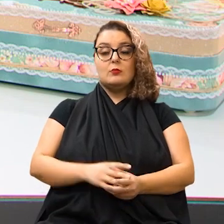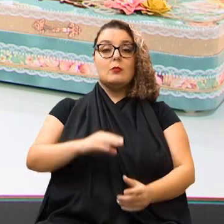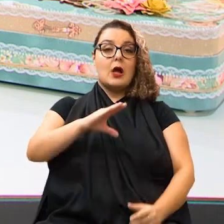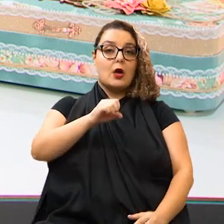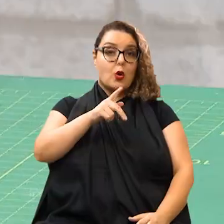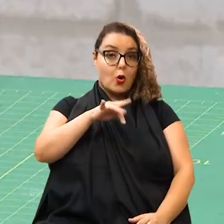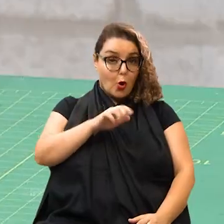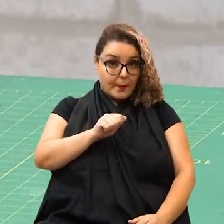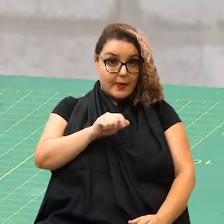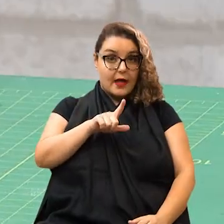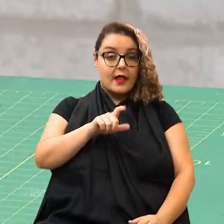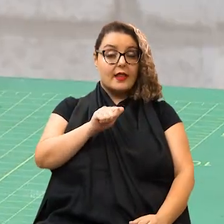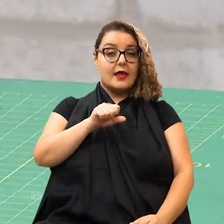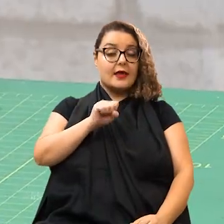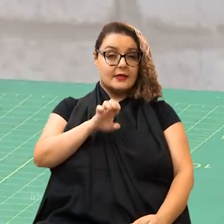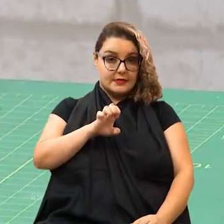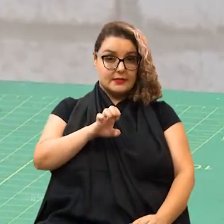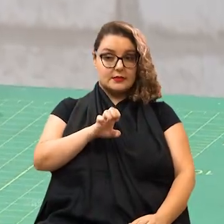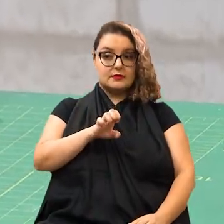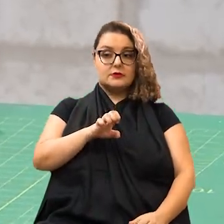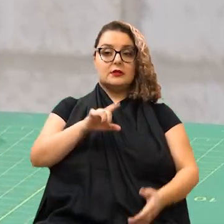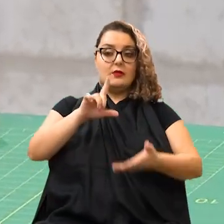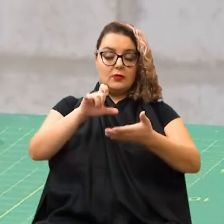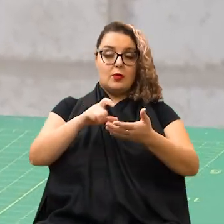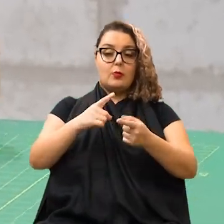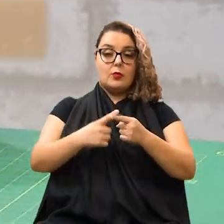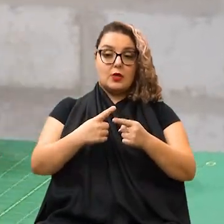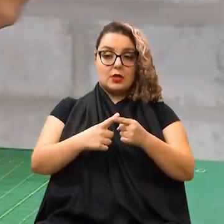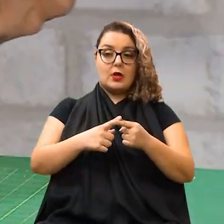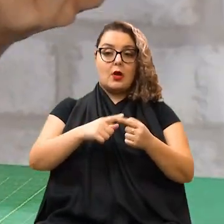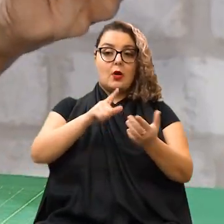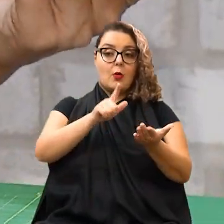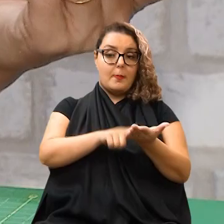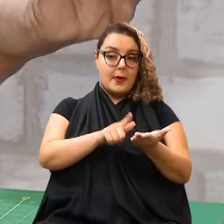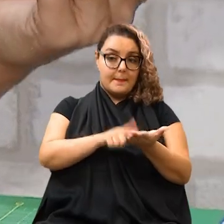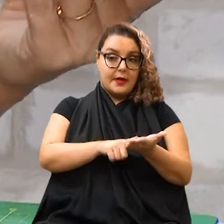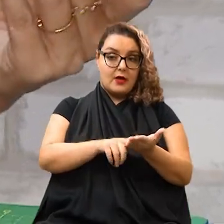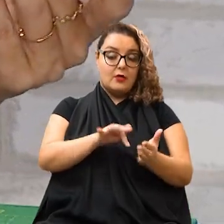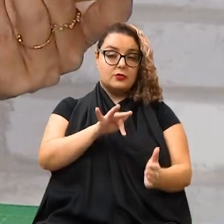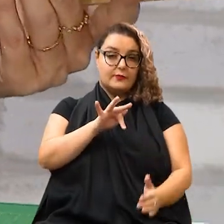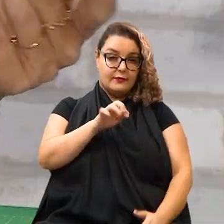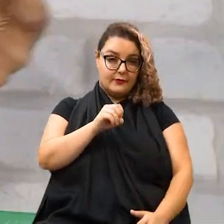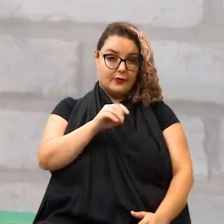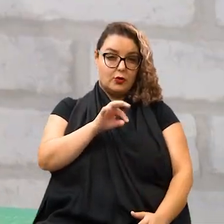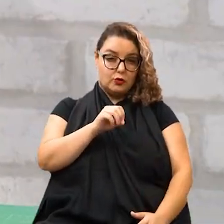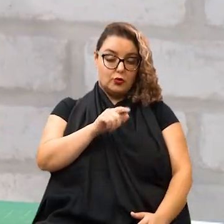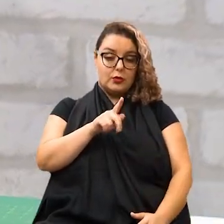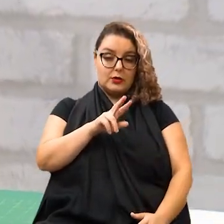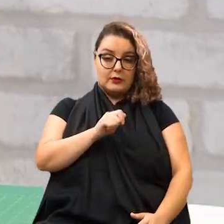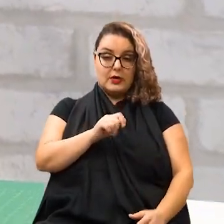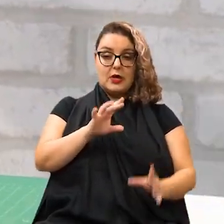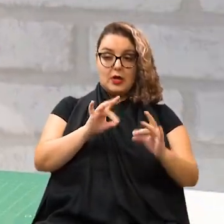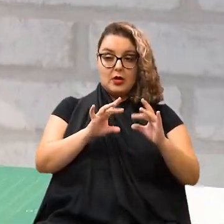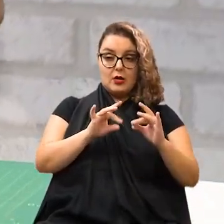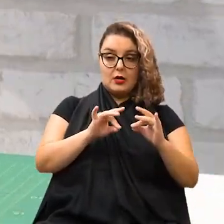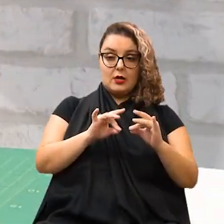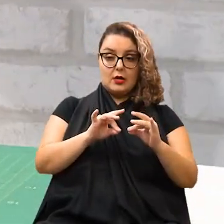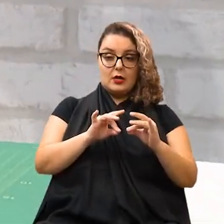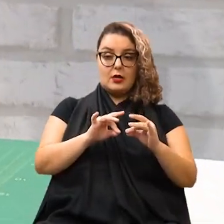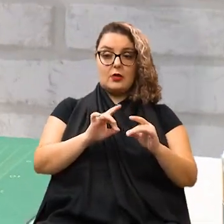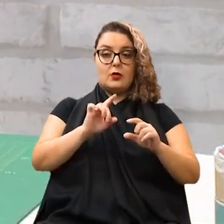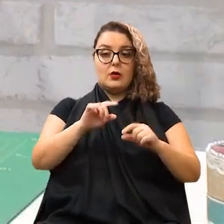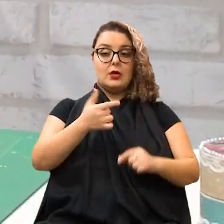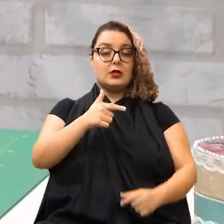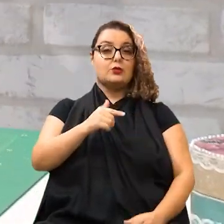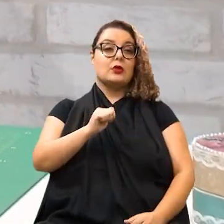da fotografia e não utilizar a fotografia em si. Porque o papel fotográfico, ele pode manchar. Ele precisa de uma cola que a gente chama de acid